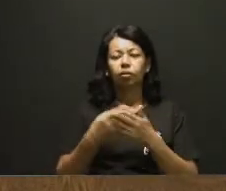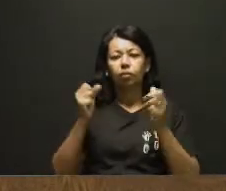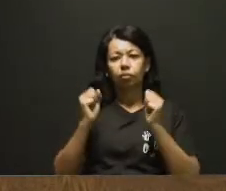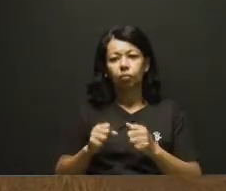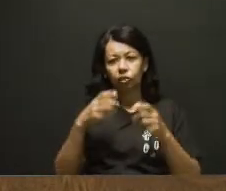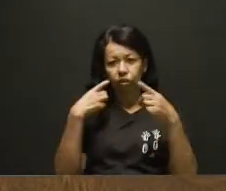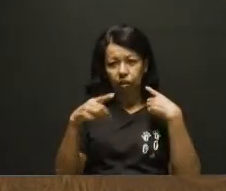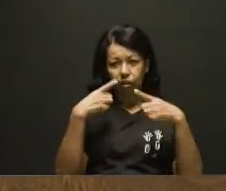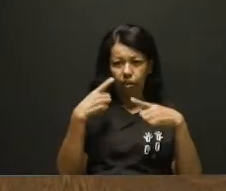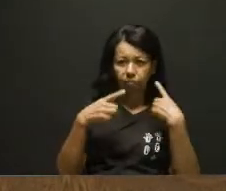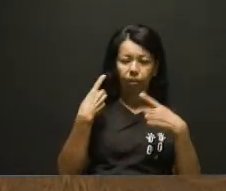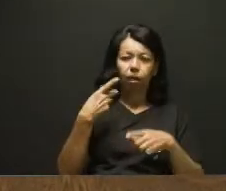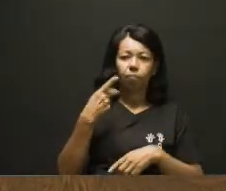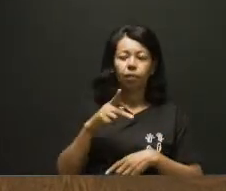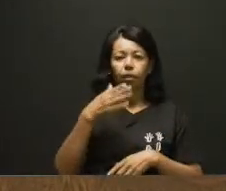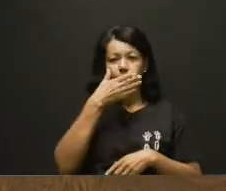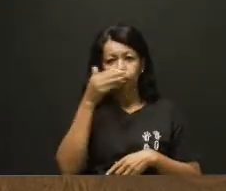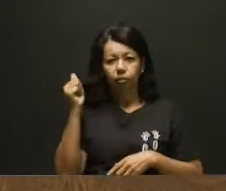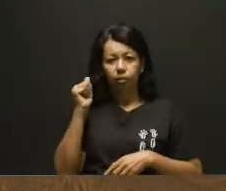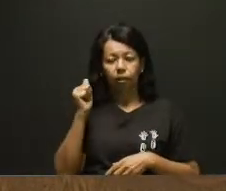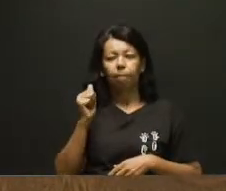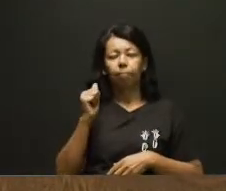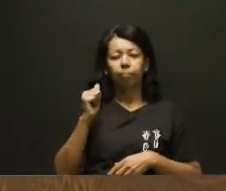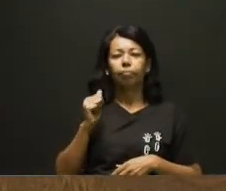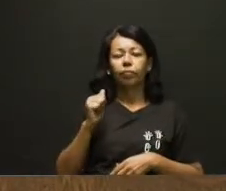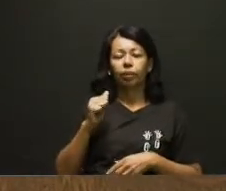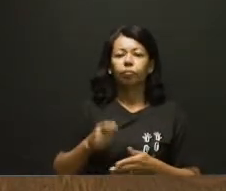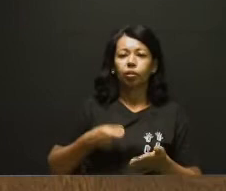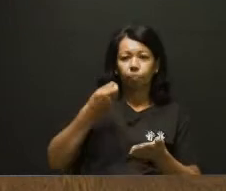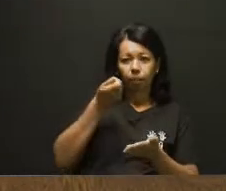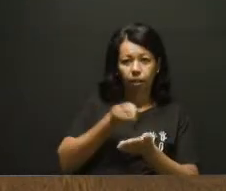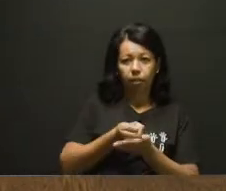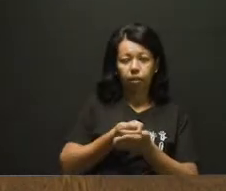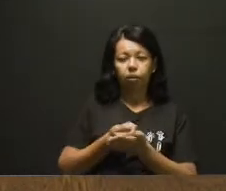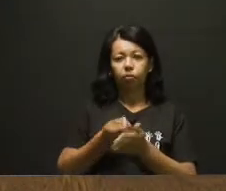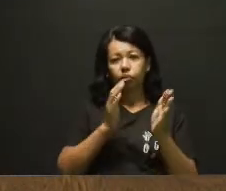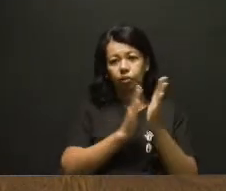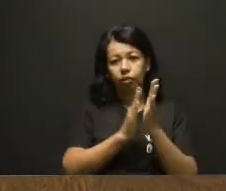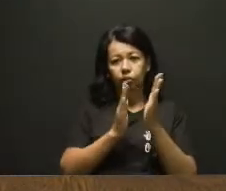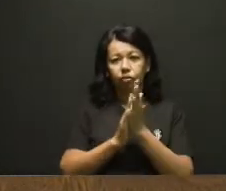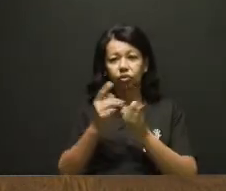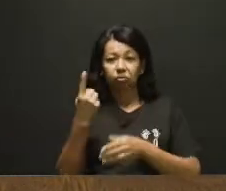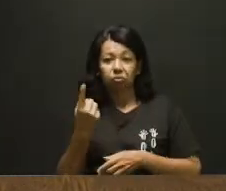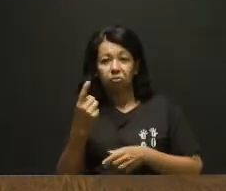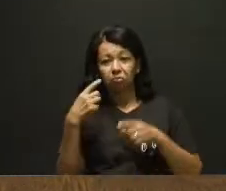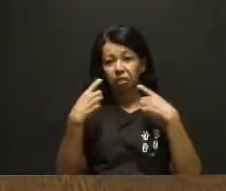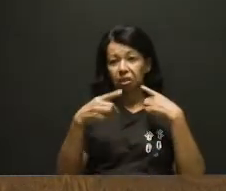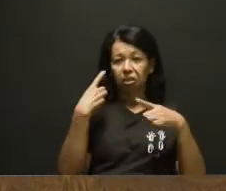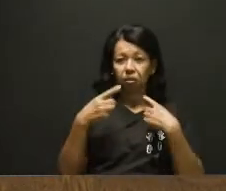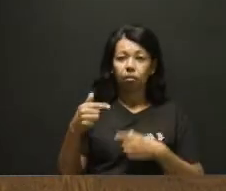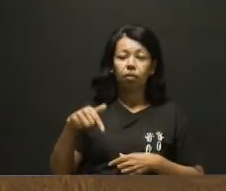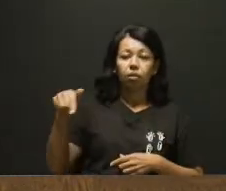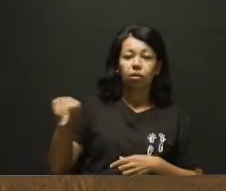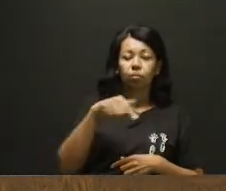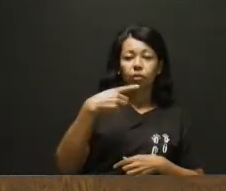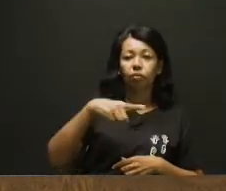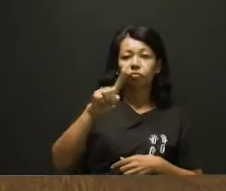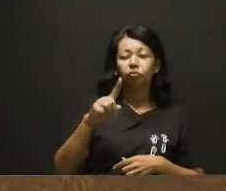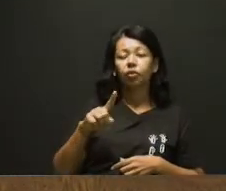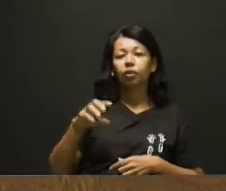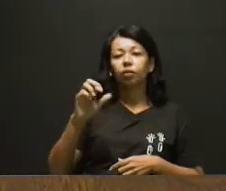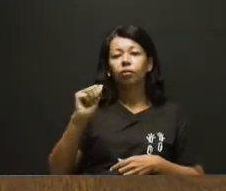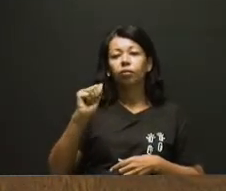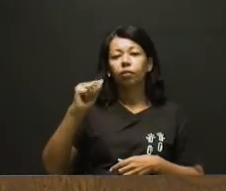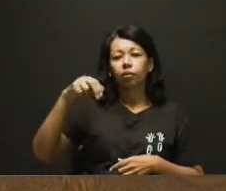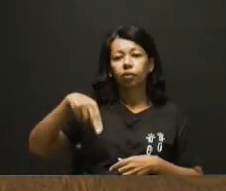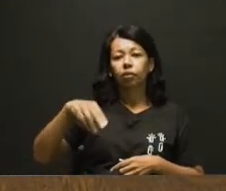cobrar efetivamente para aprimorar digo que nós estamos pagando um cirurgia os outros cobra que eu tive essa semana por exemplo cheta uma aluna me